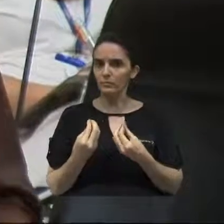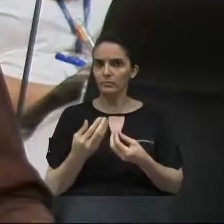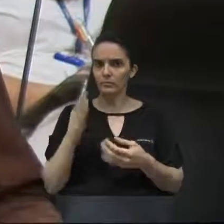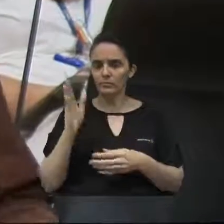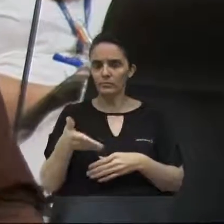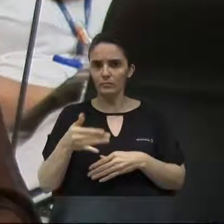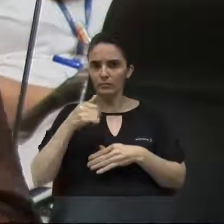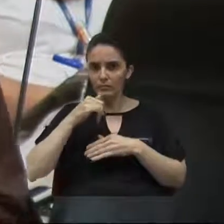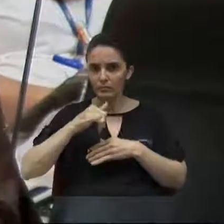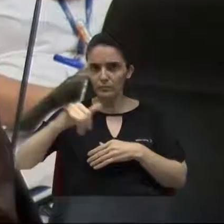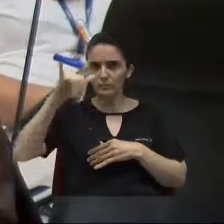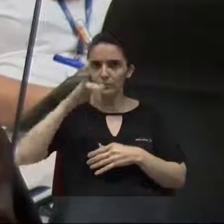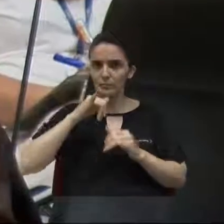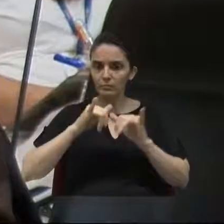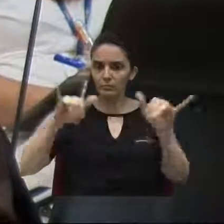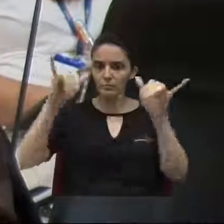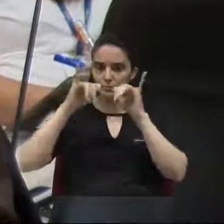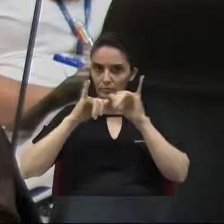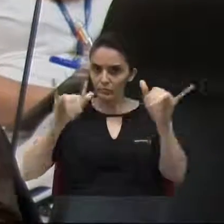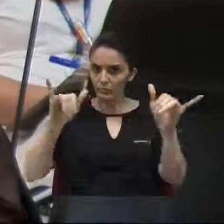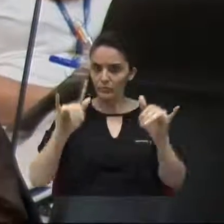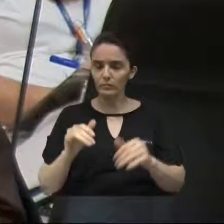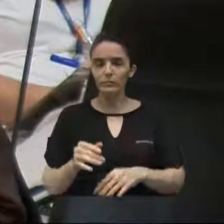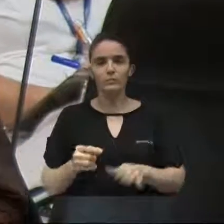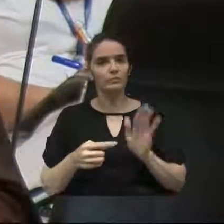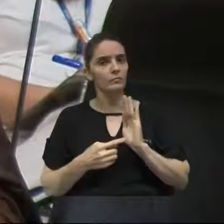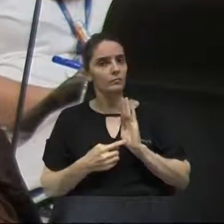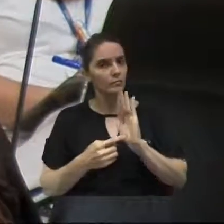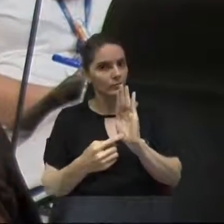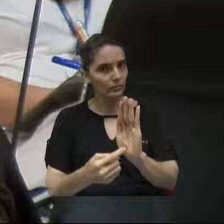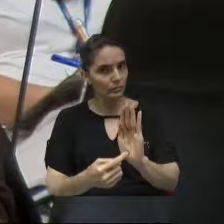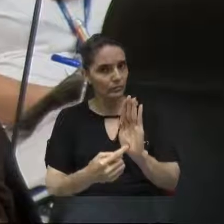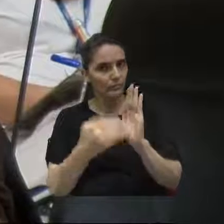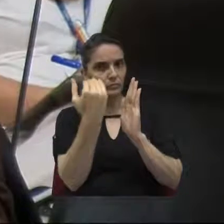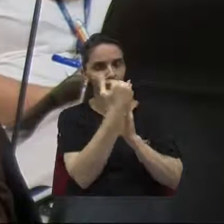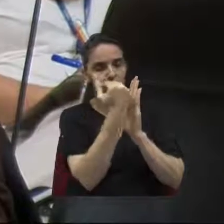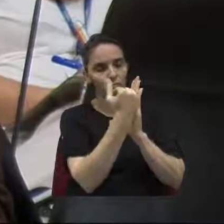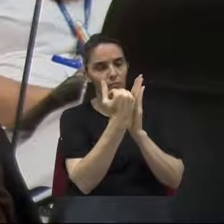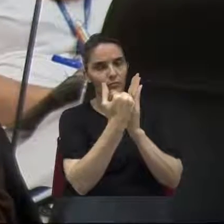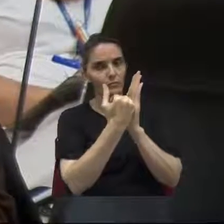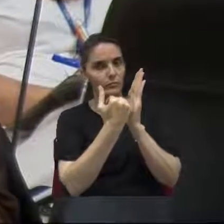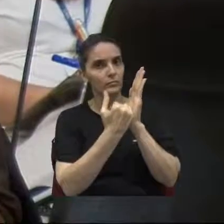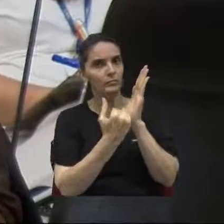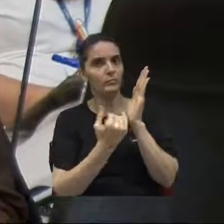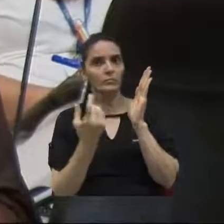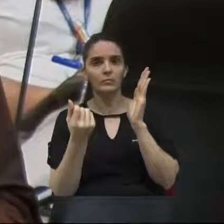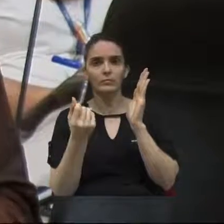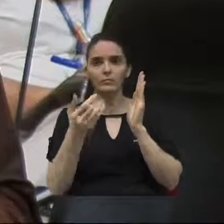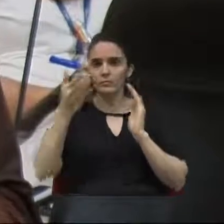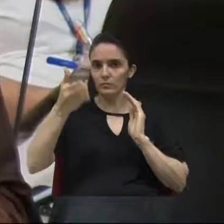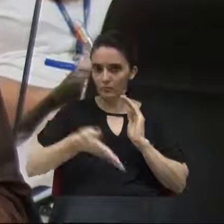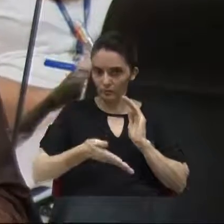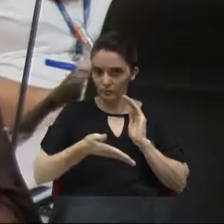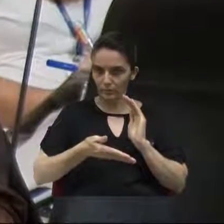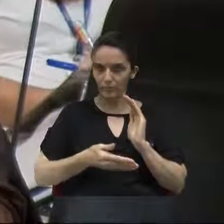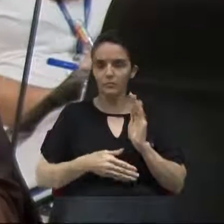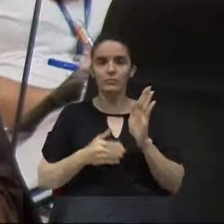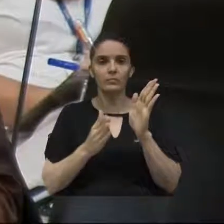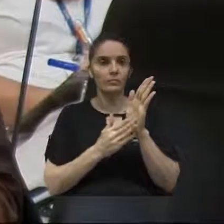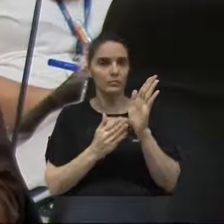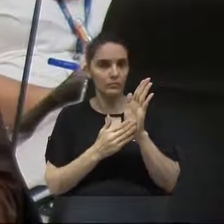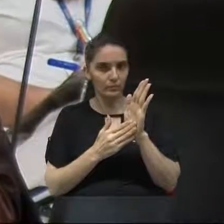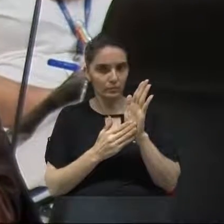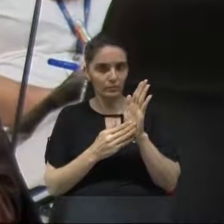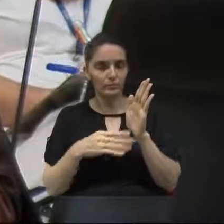noticiado, divulgado, apresentado até tabelas de valores, de proposta